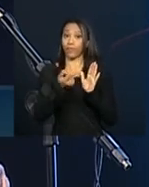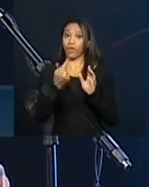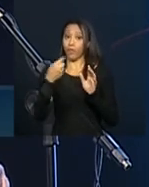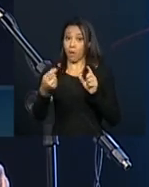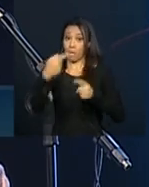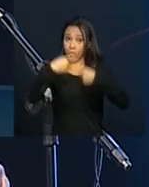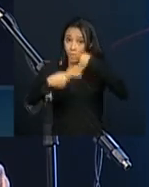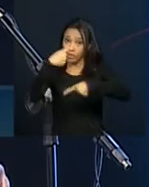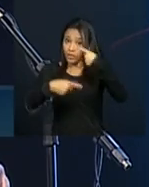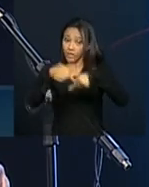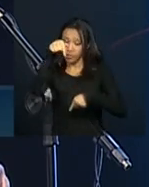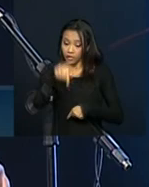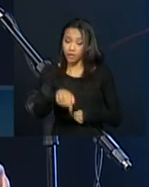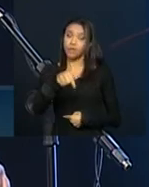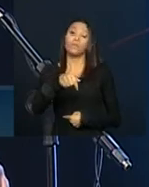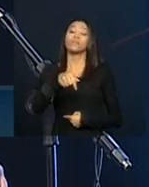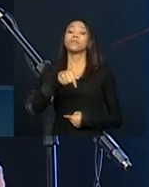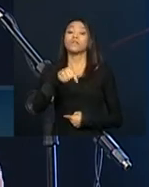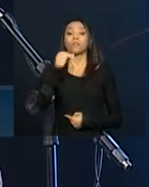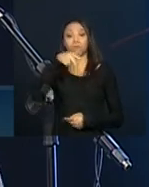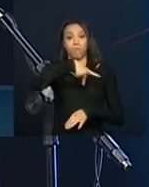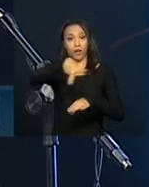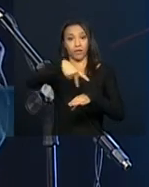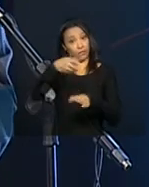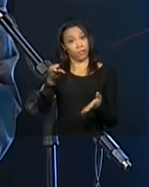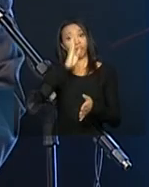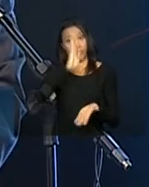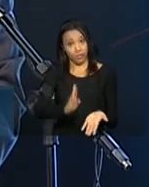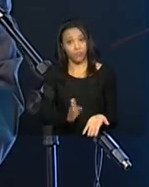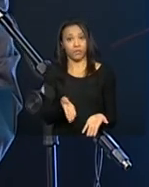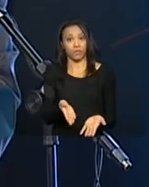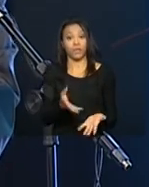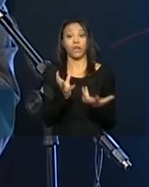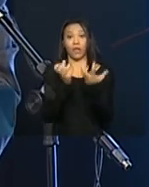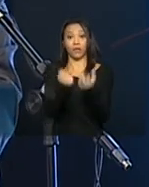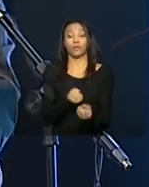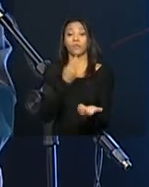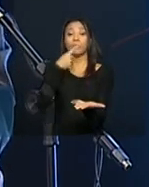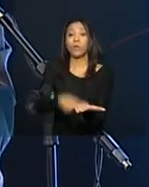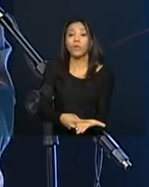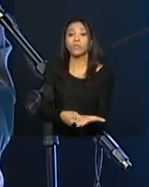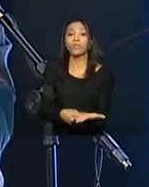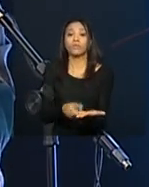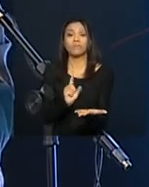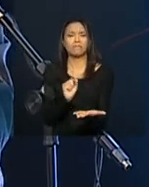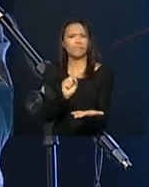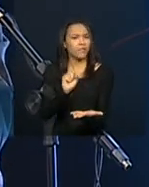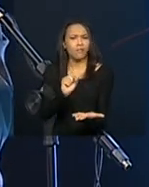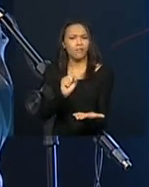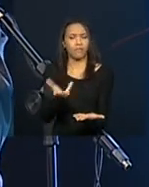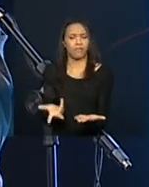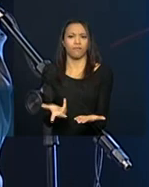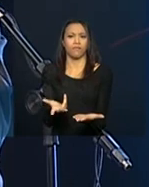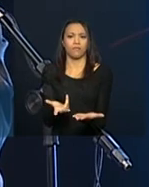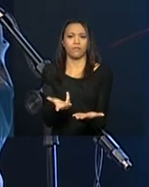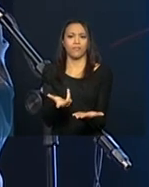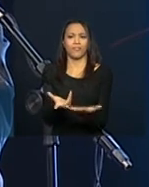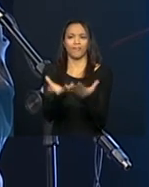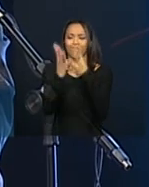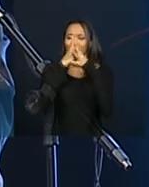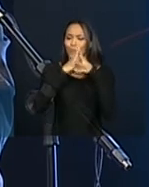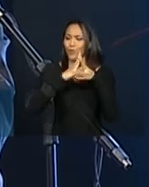deste país. Este país assumiu um compromisso de